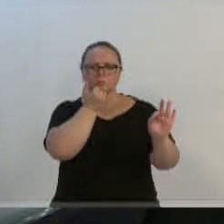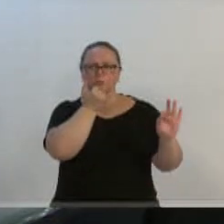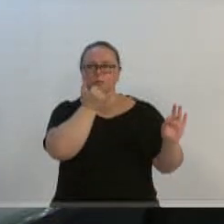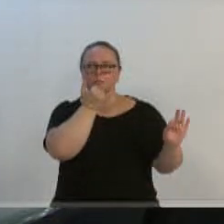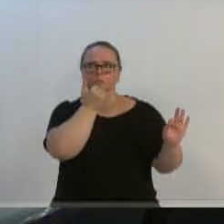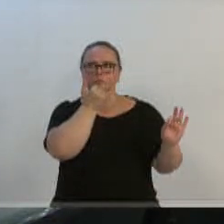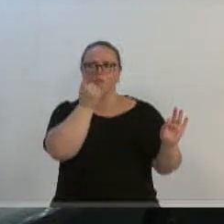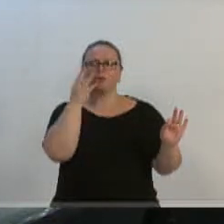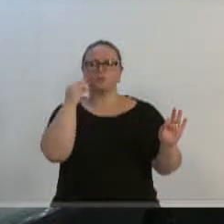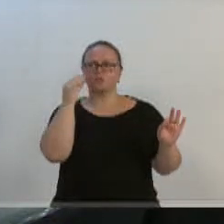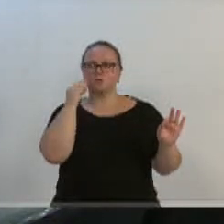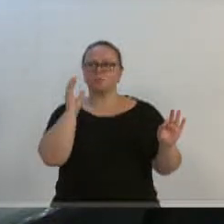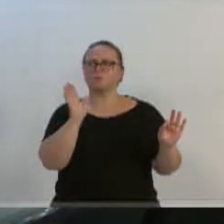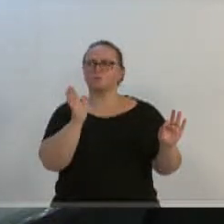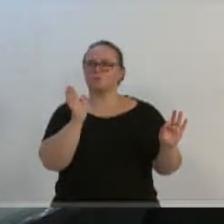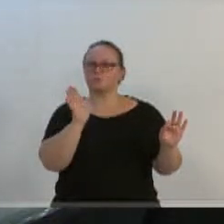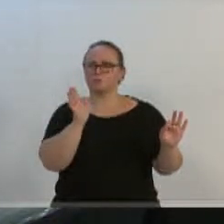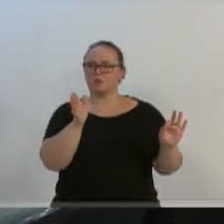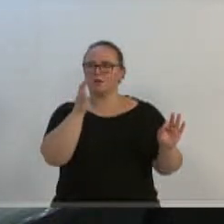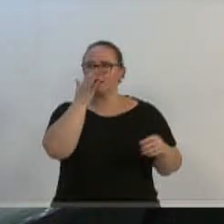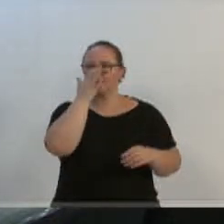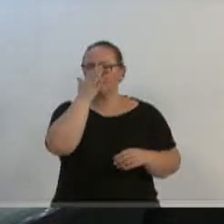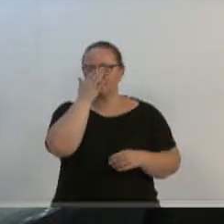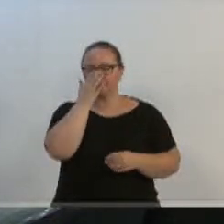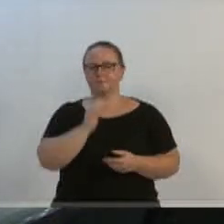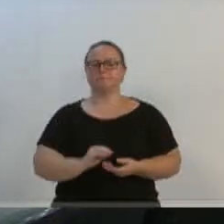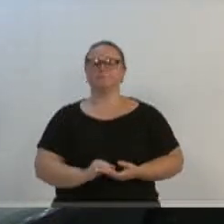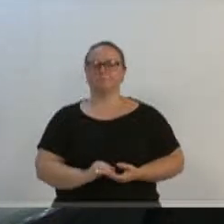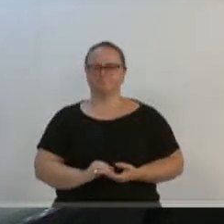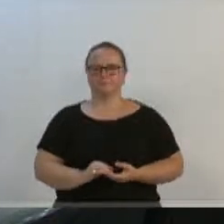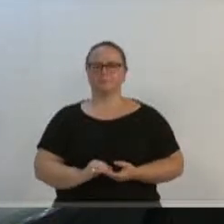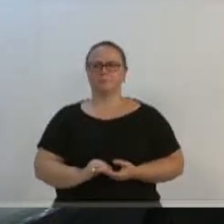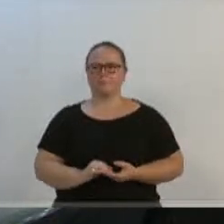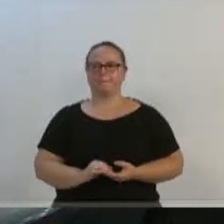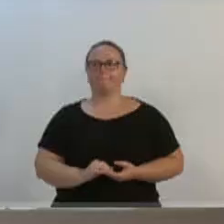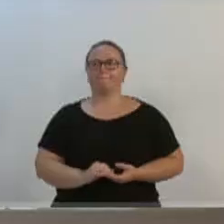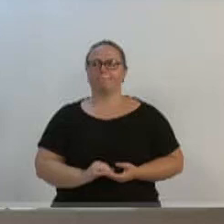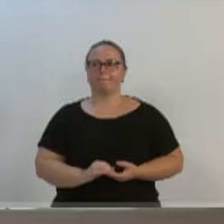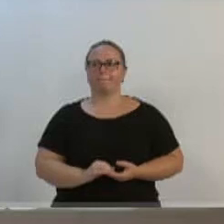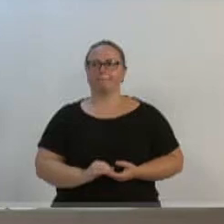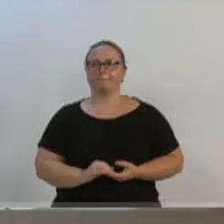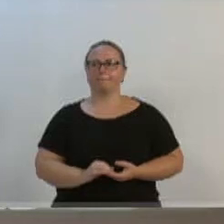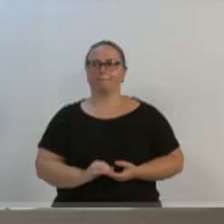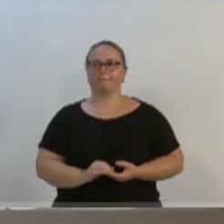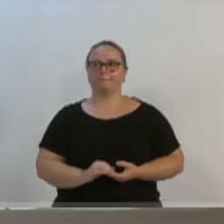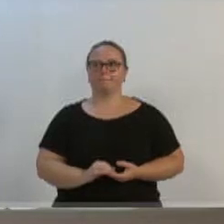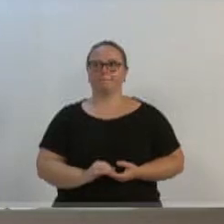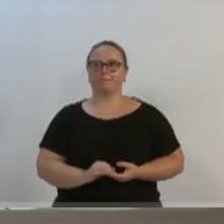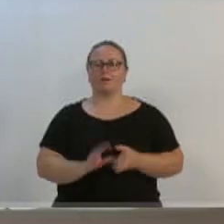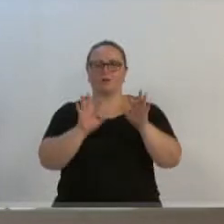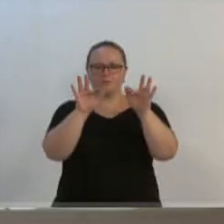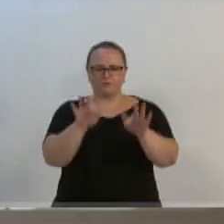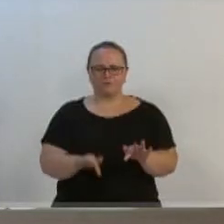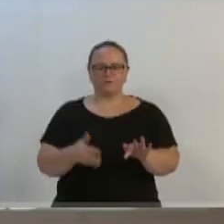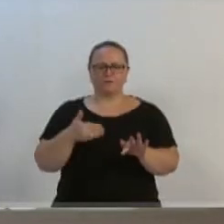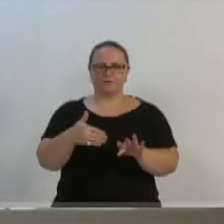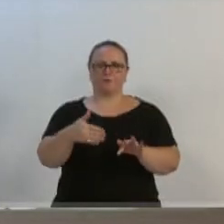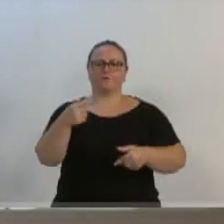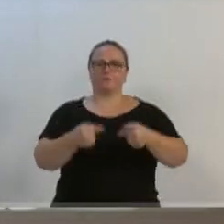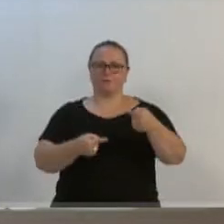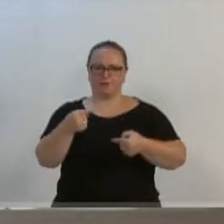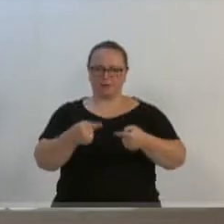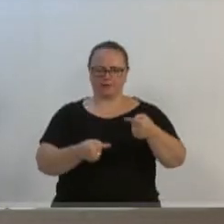Vereador Gilson já justificou o voto, vereador Alexandre caminha, vereador Ito também. Então, damos encerrada essa discussão.